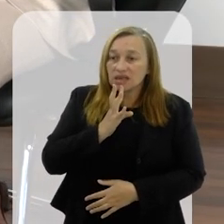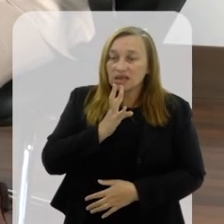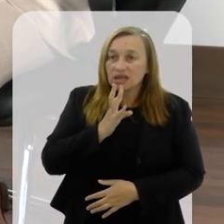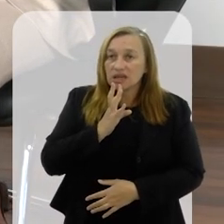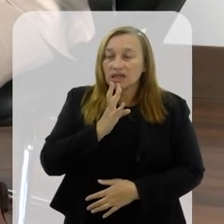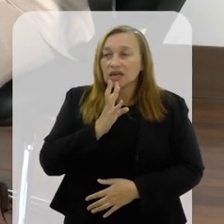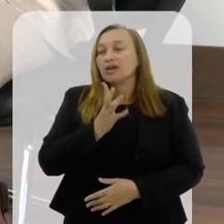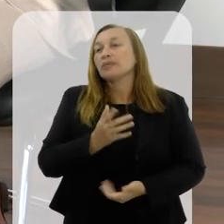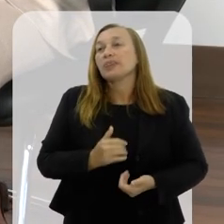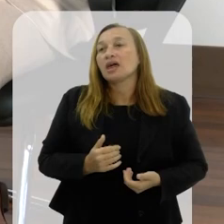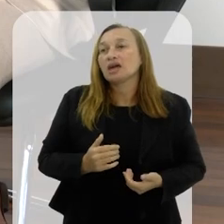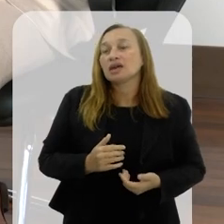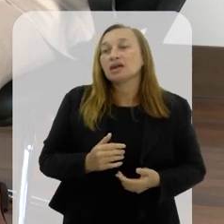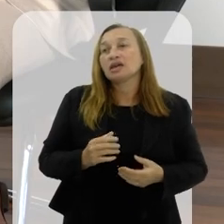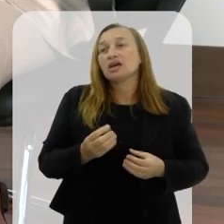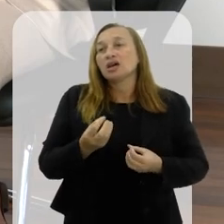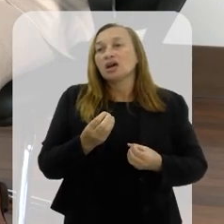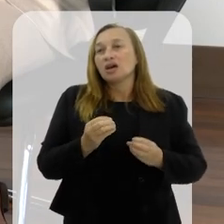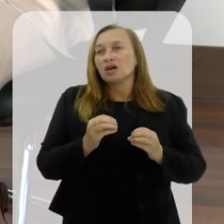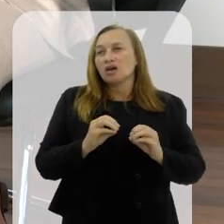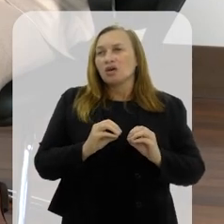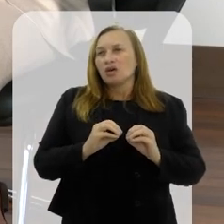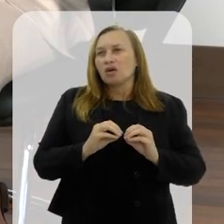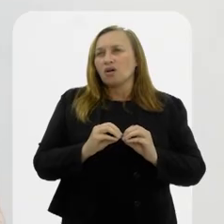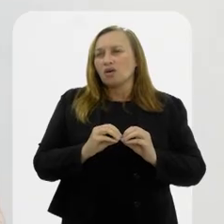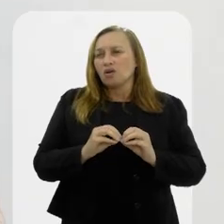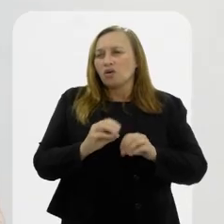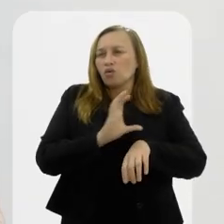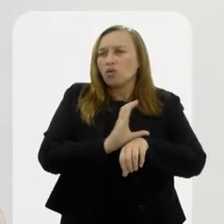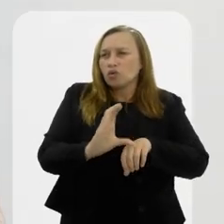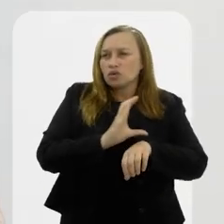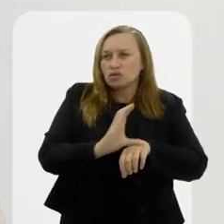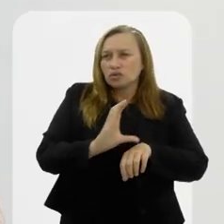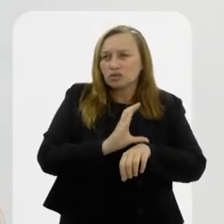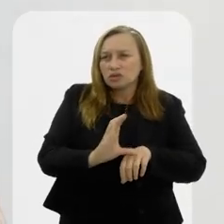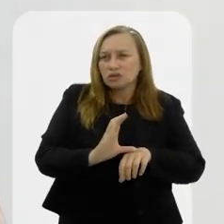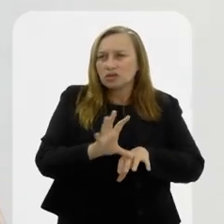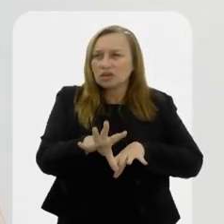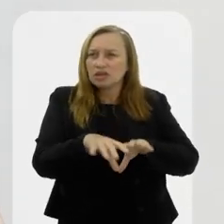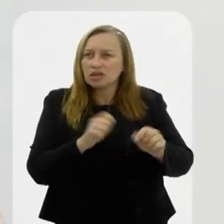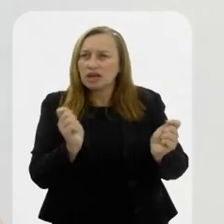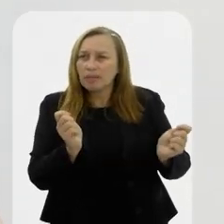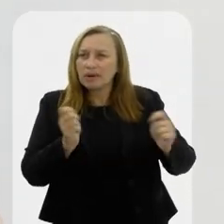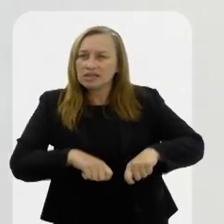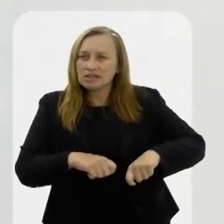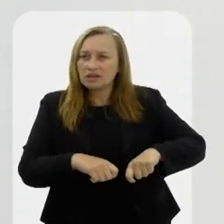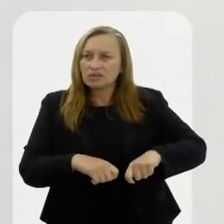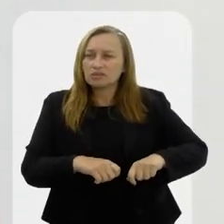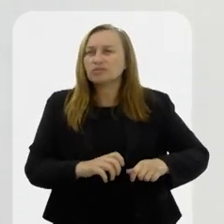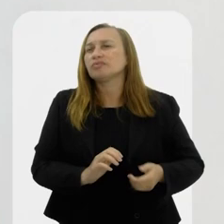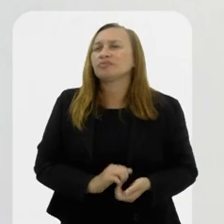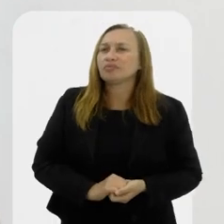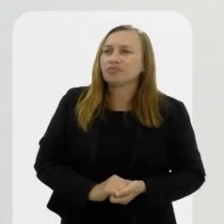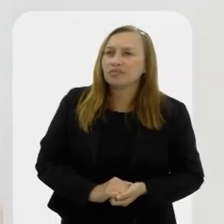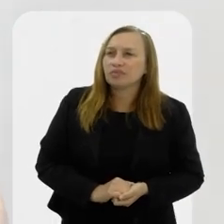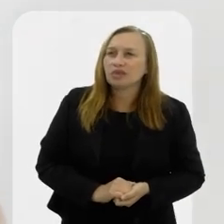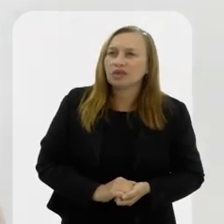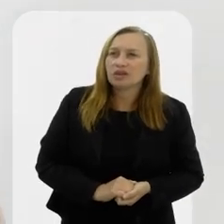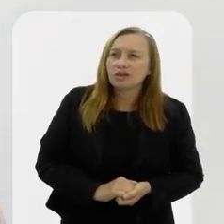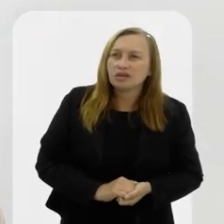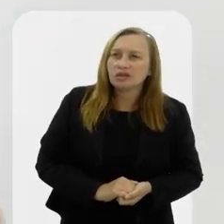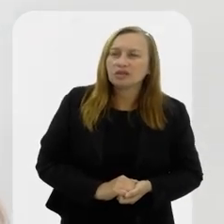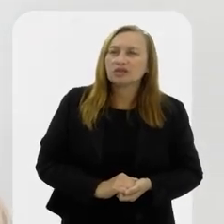conhecer, e as oficinas de capacitação, que é ensinar essa população, dentro